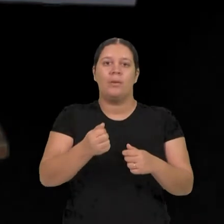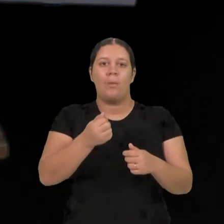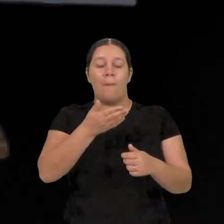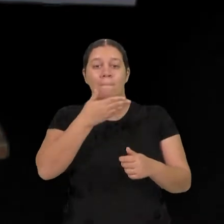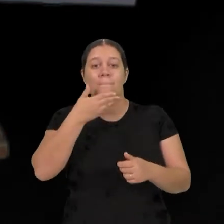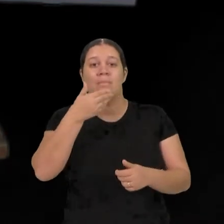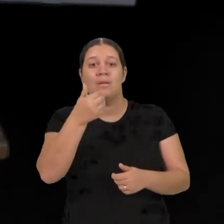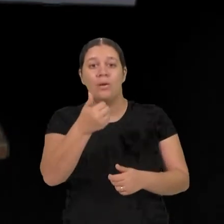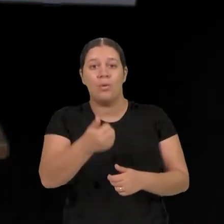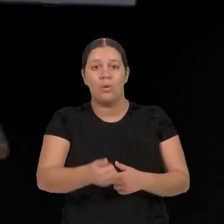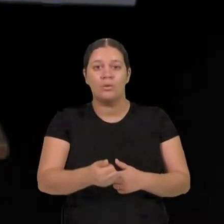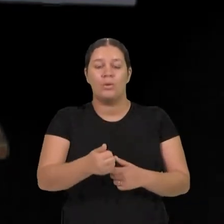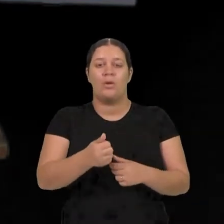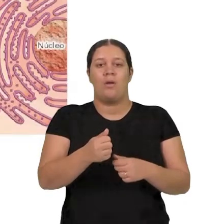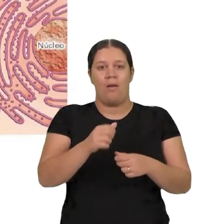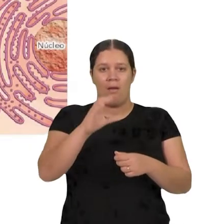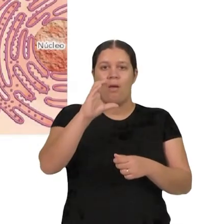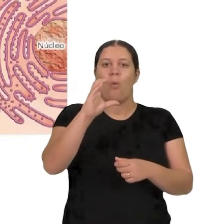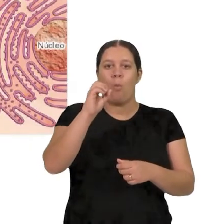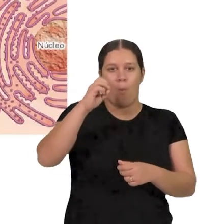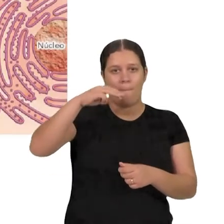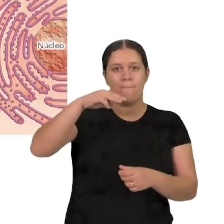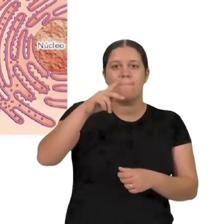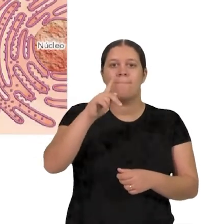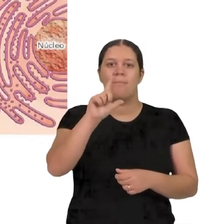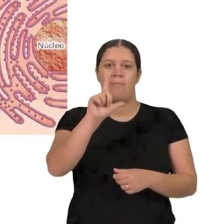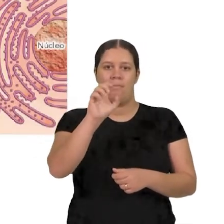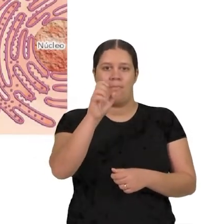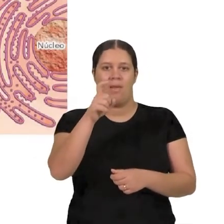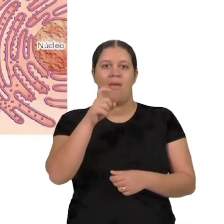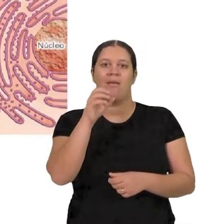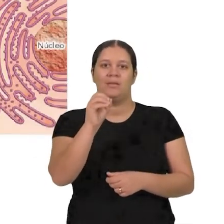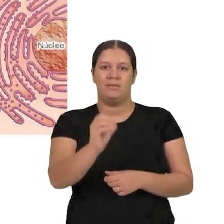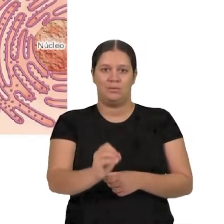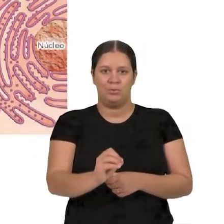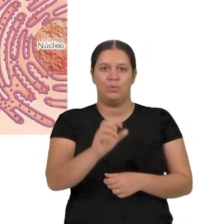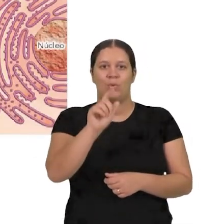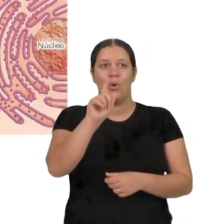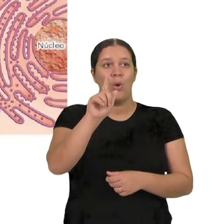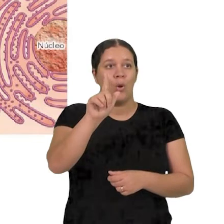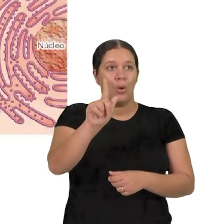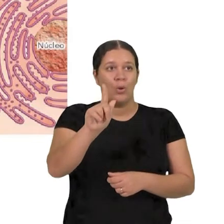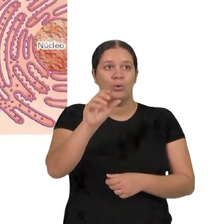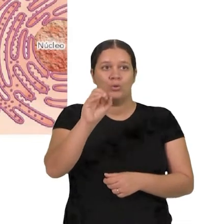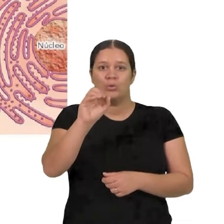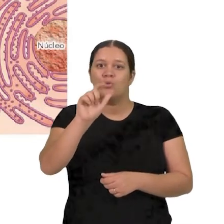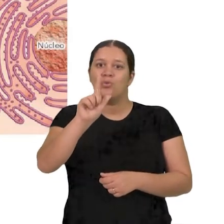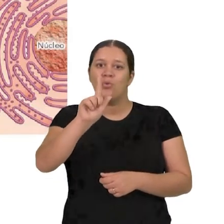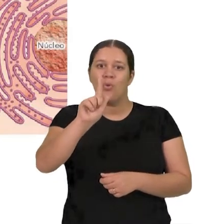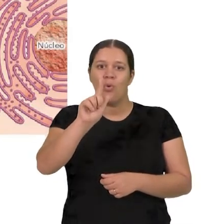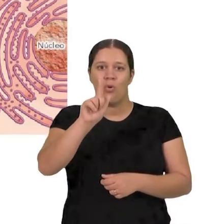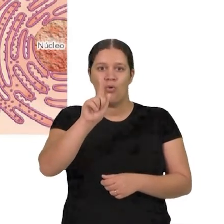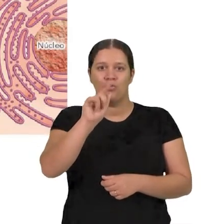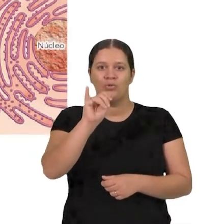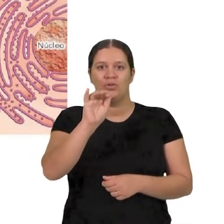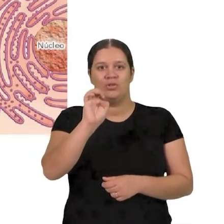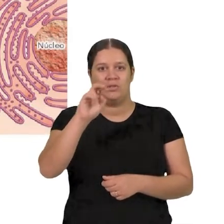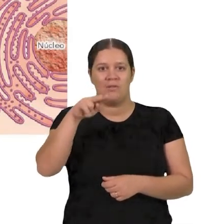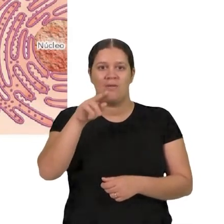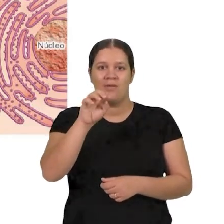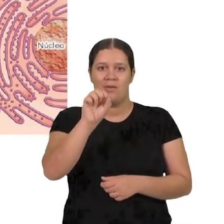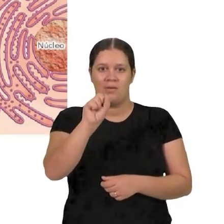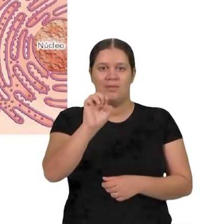lado e para o outro, é o complexo golgiense, tá? Ele que vai empacotar aquele material que foi